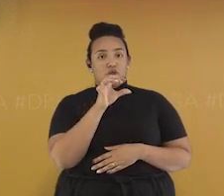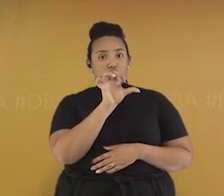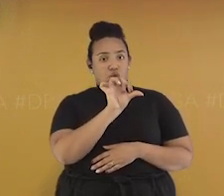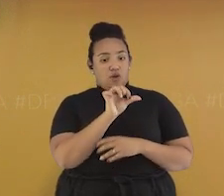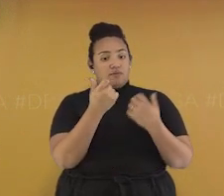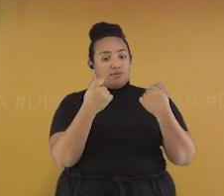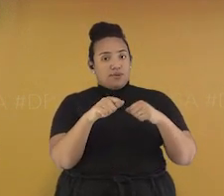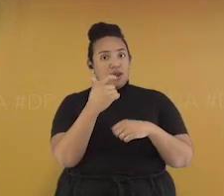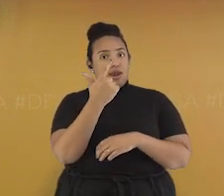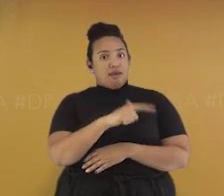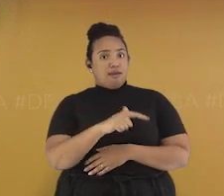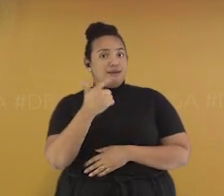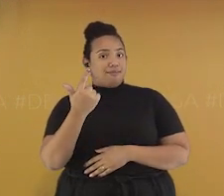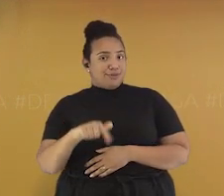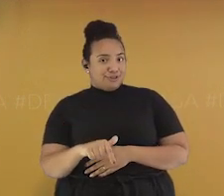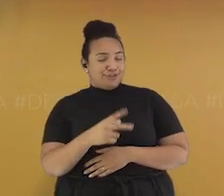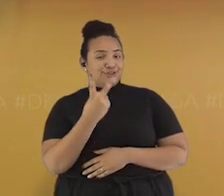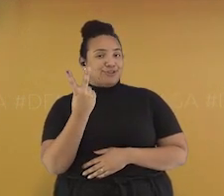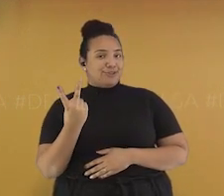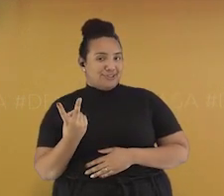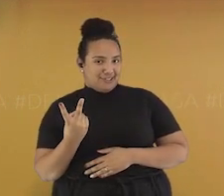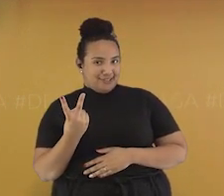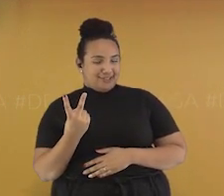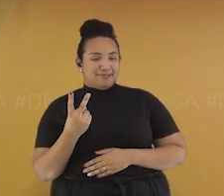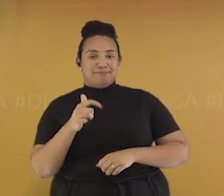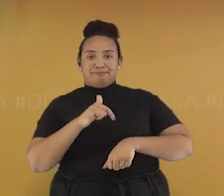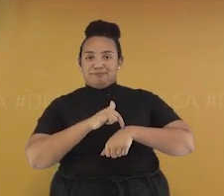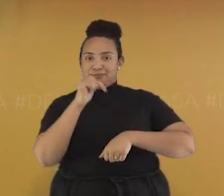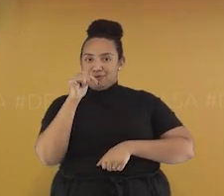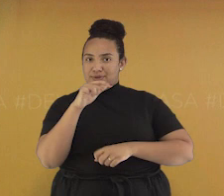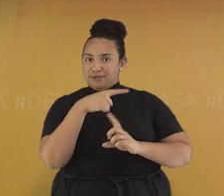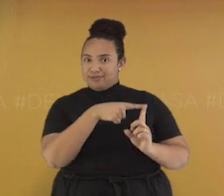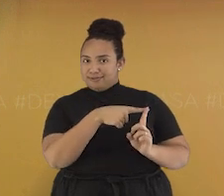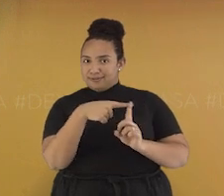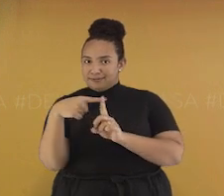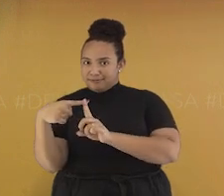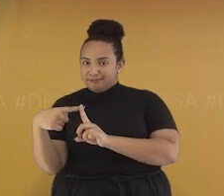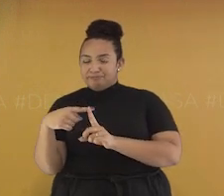aparecer duas vezes na hora de fazer a soma.